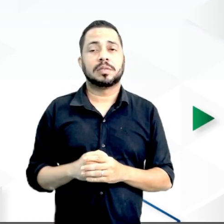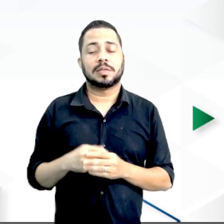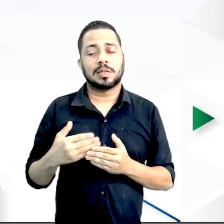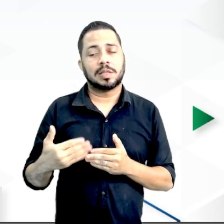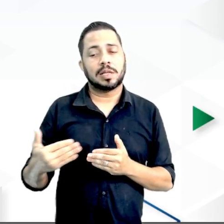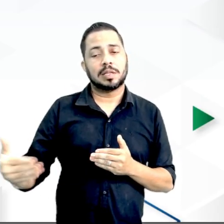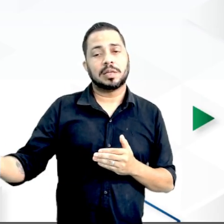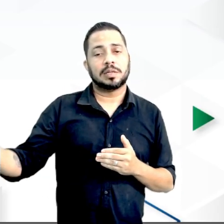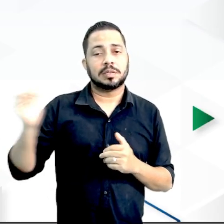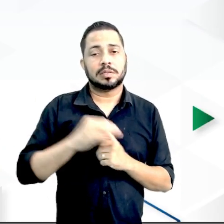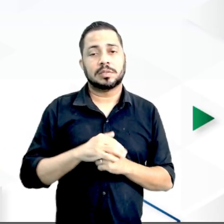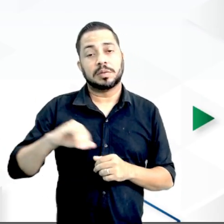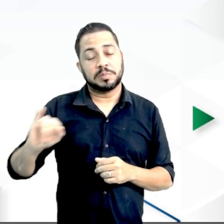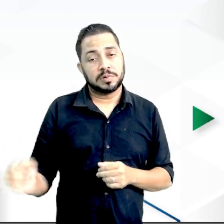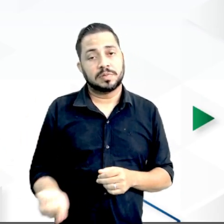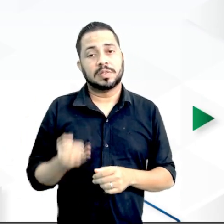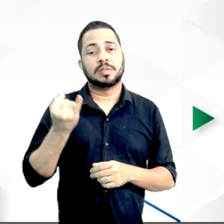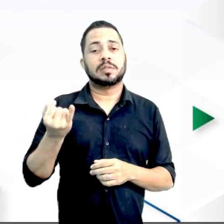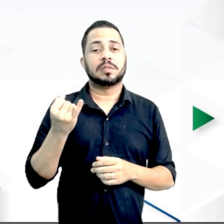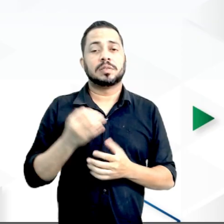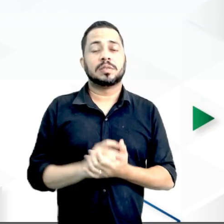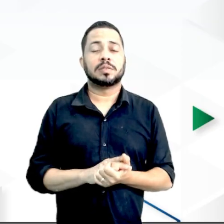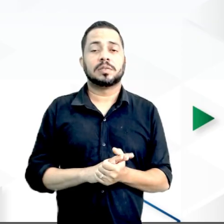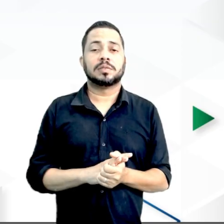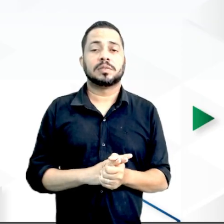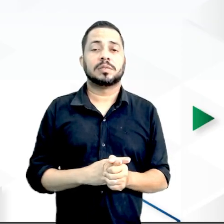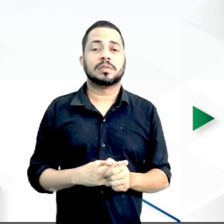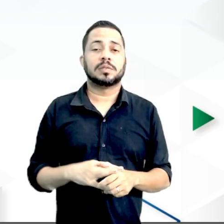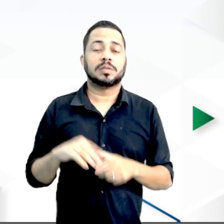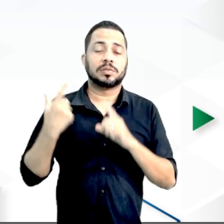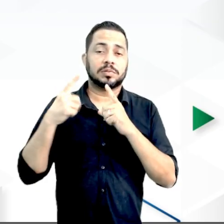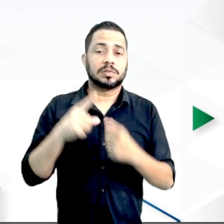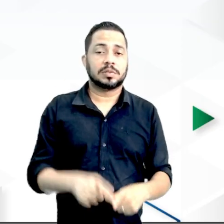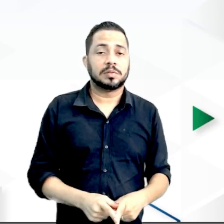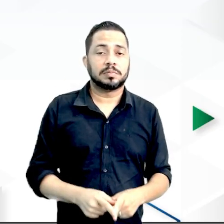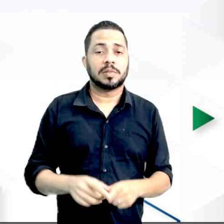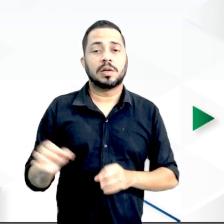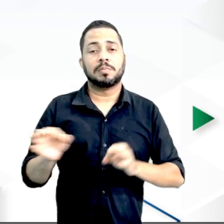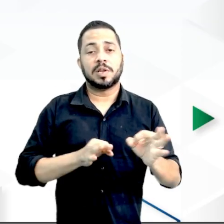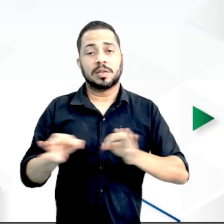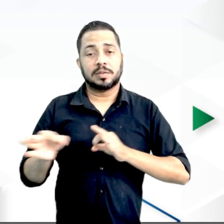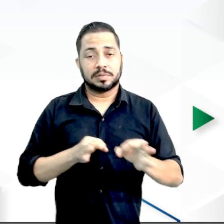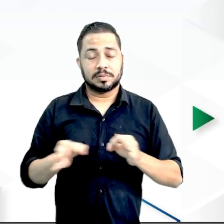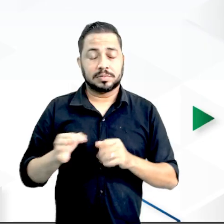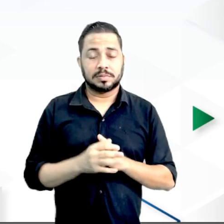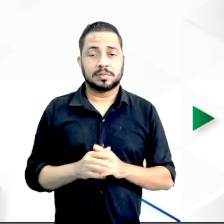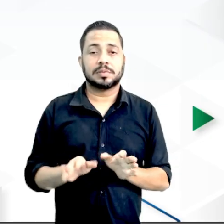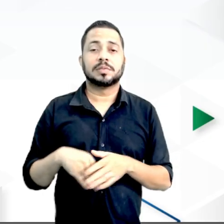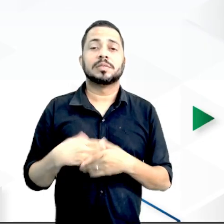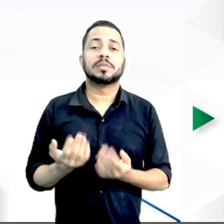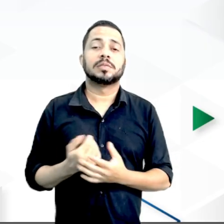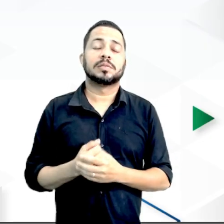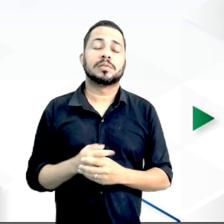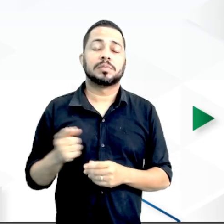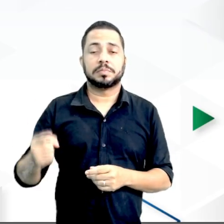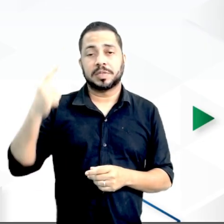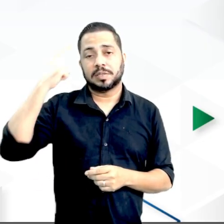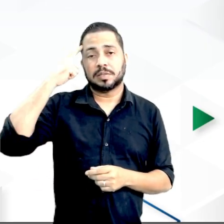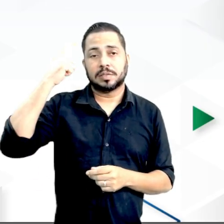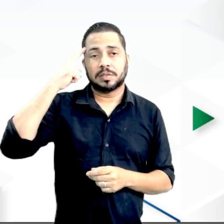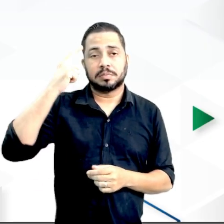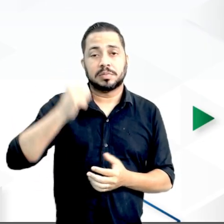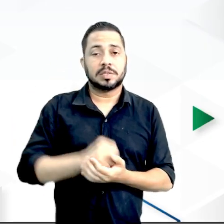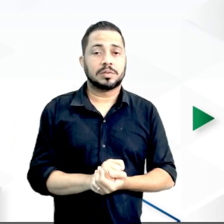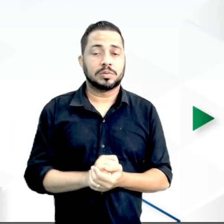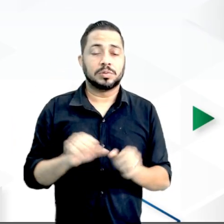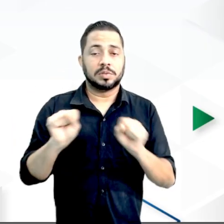estendendo da geometria, aproveitando que era da geometria euclidiana para o plano, tá bom? E aí o criador do pensamento